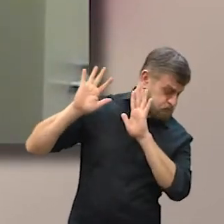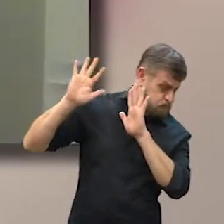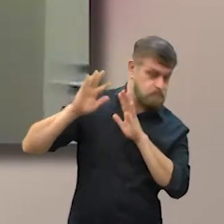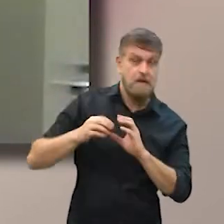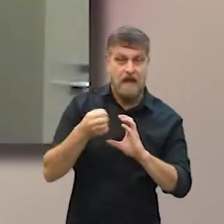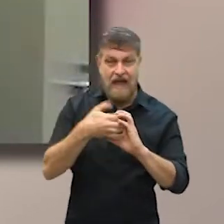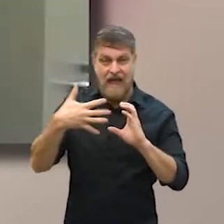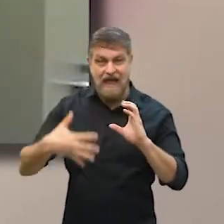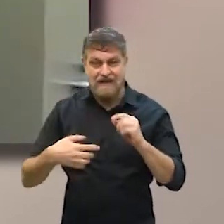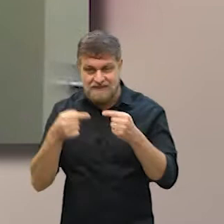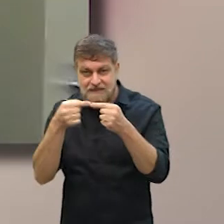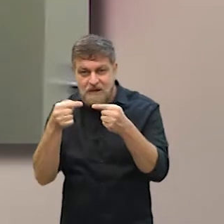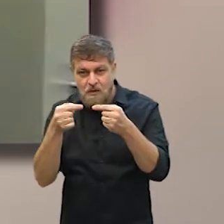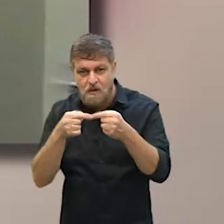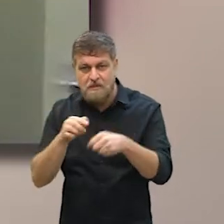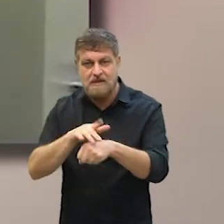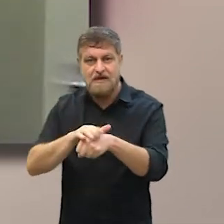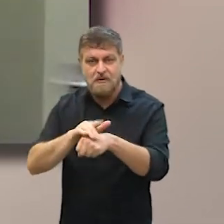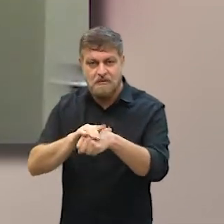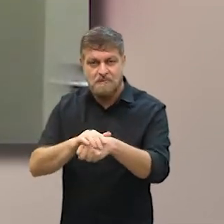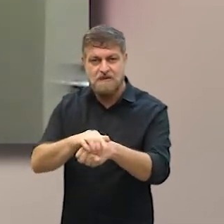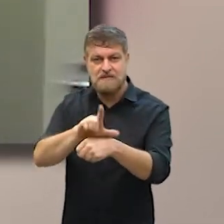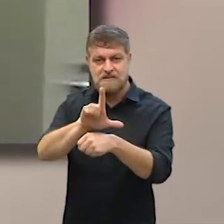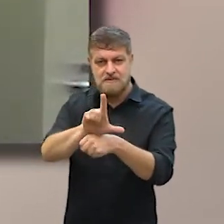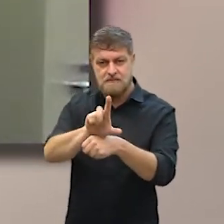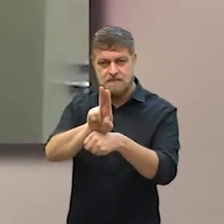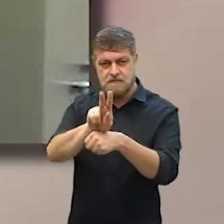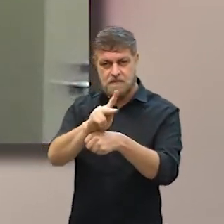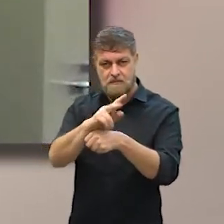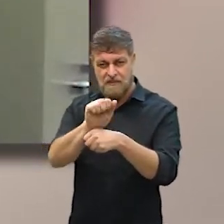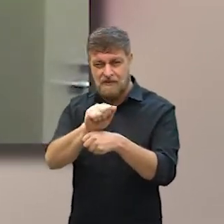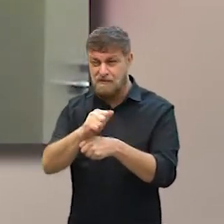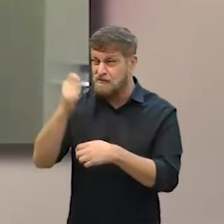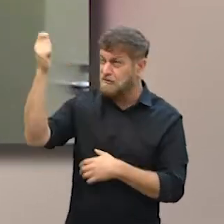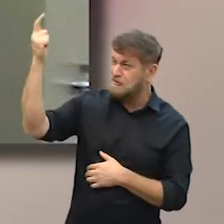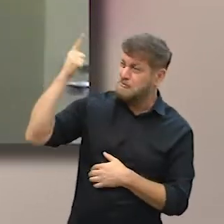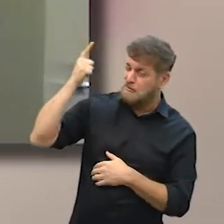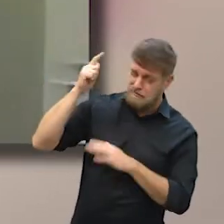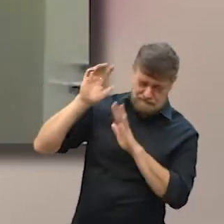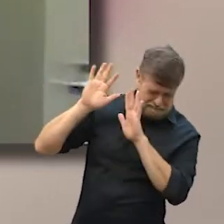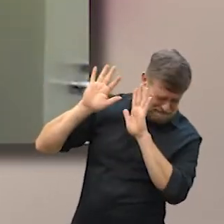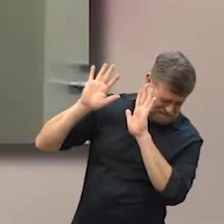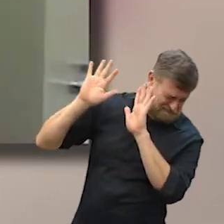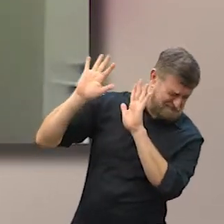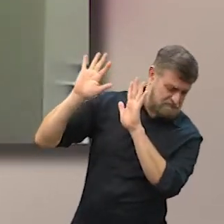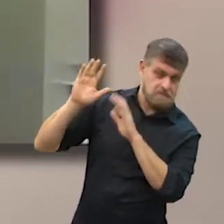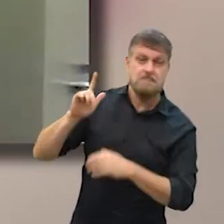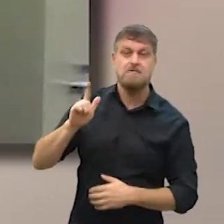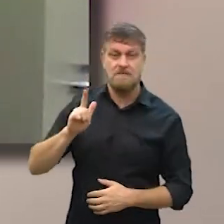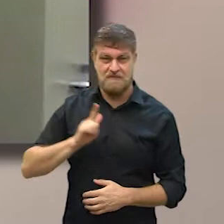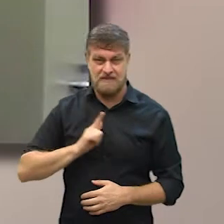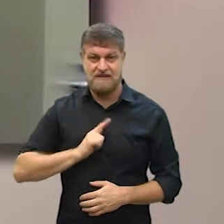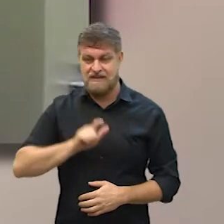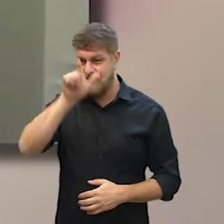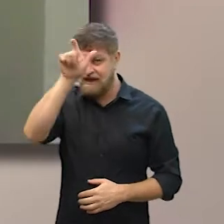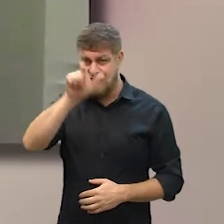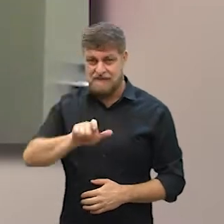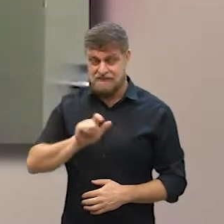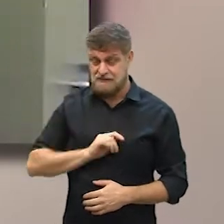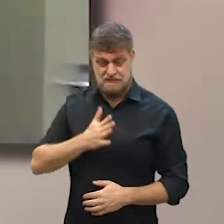uma característica muito típica do lúpus eritematoso sistêmico que a gente chama de fotossensibilidade é uma